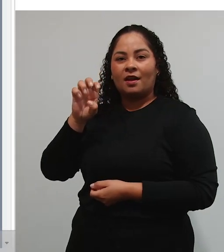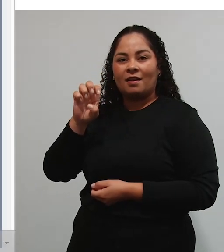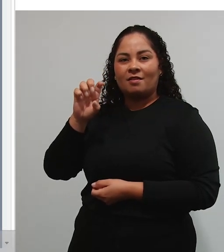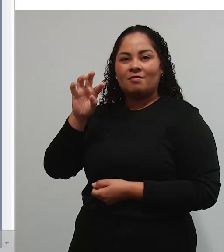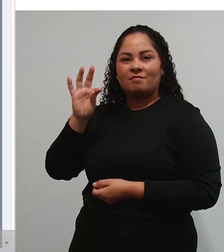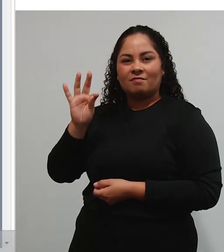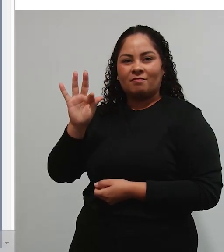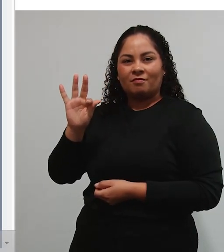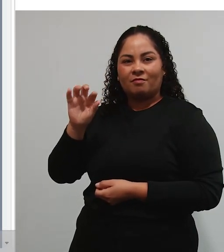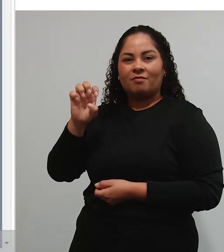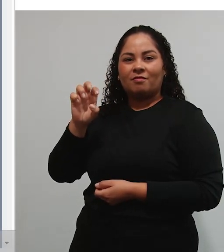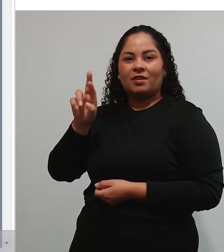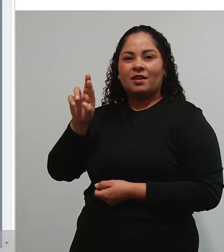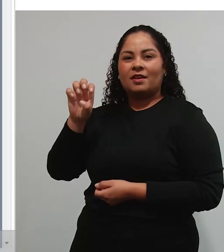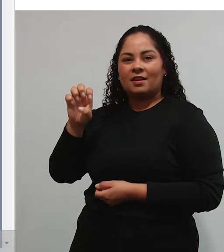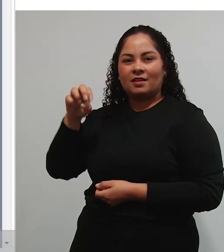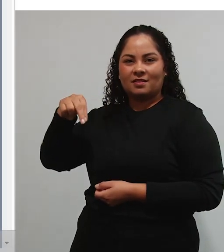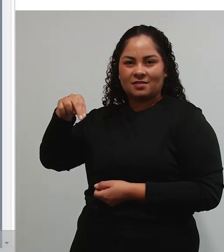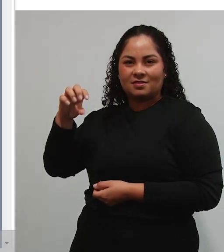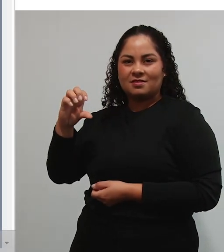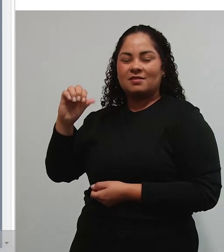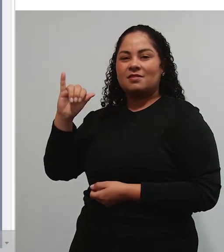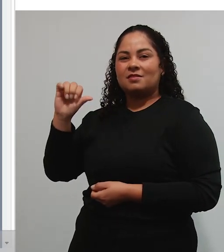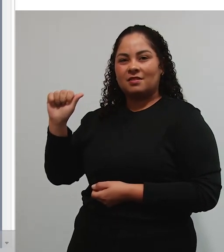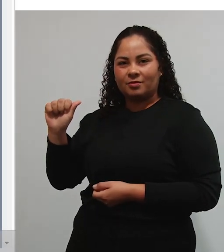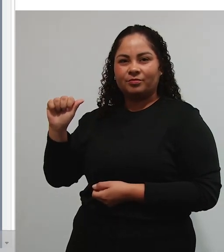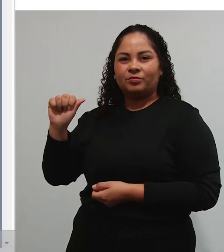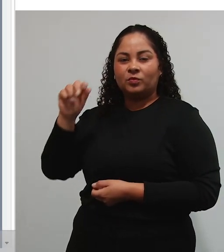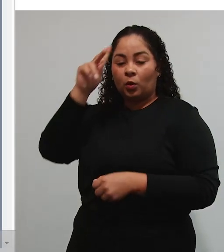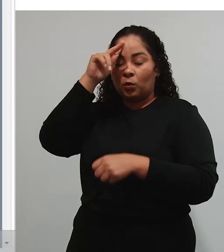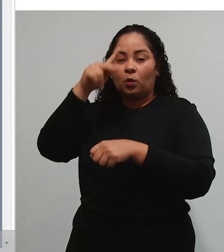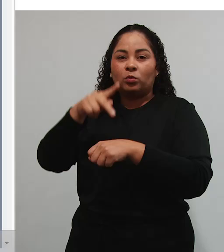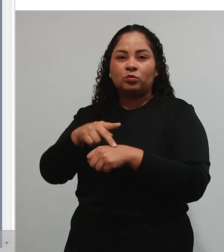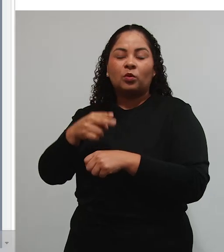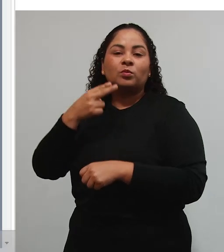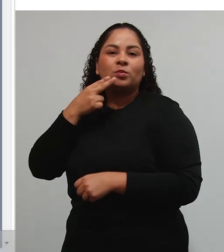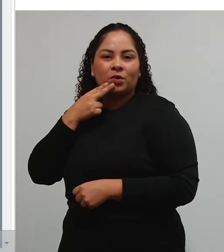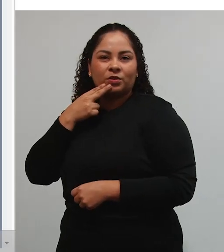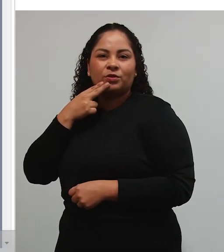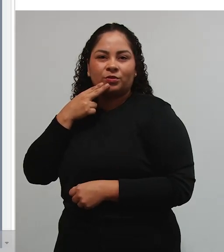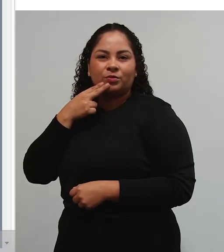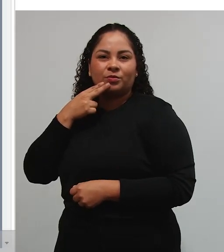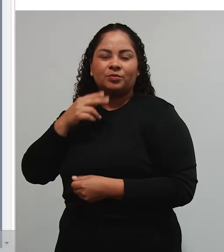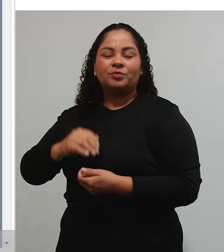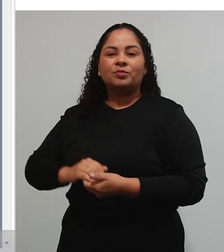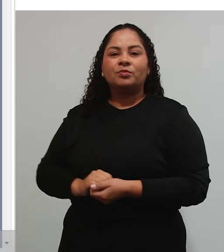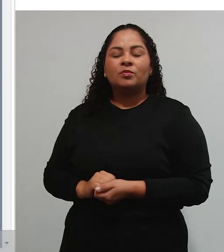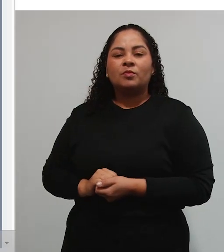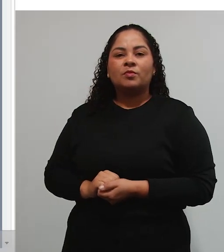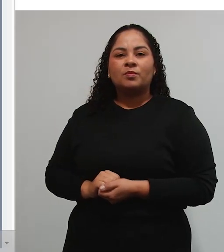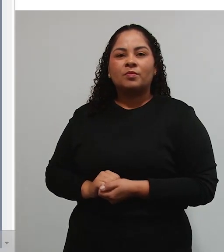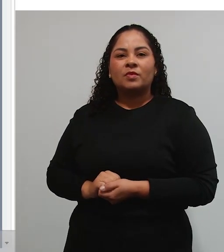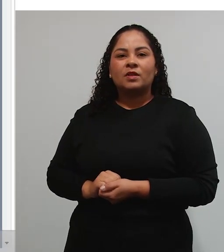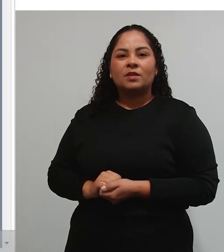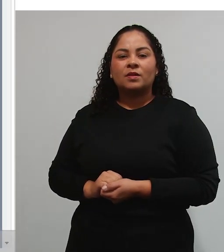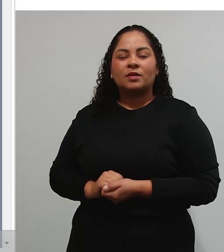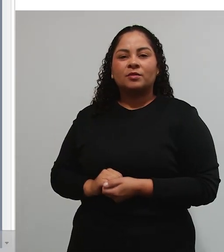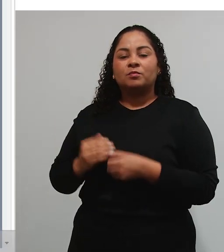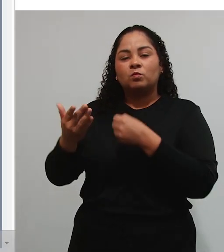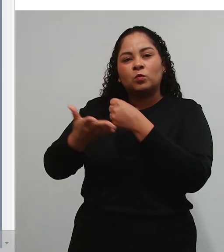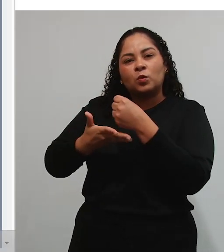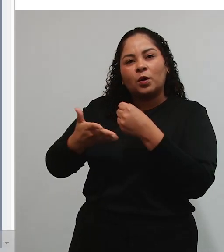o texto na inspiração bakhtiniana da entrevista, numa perspectiva de diálogo, sem falar, é claro, da